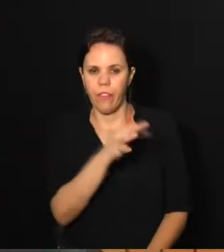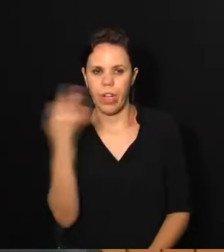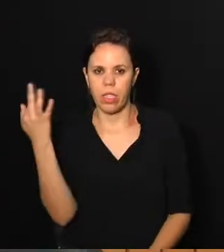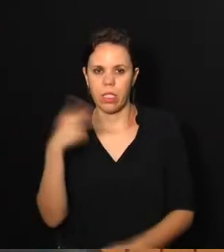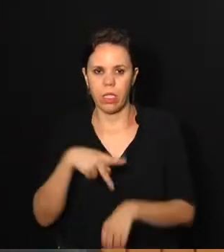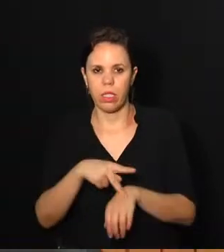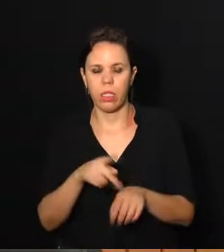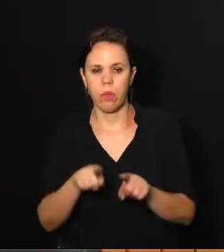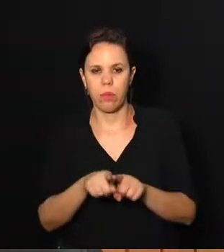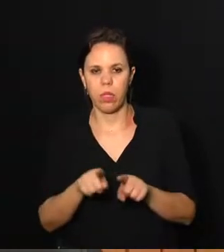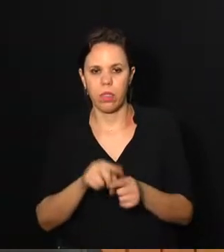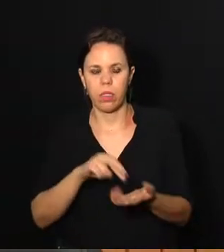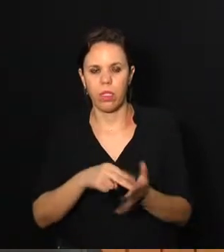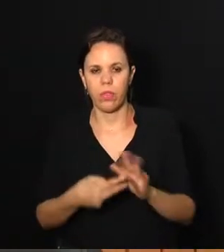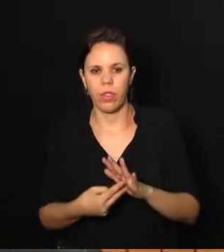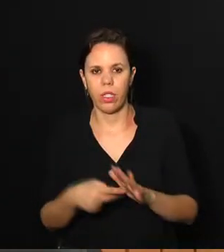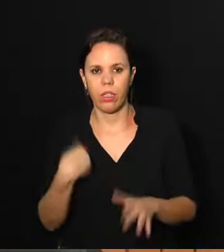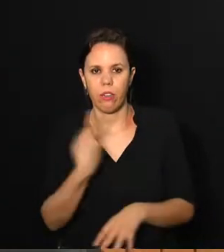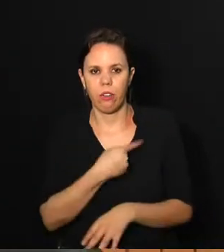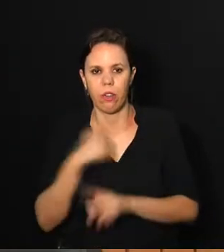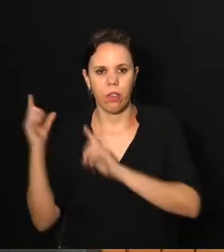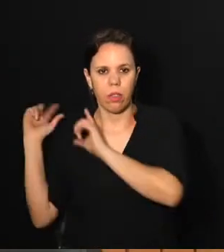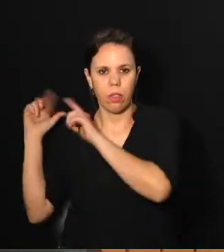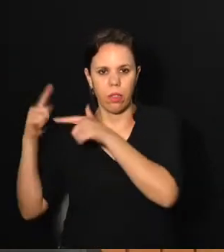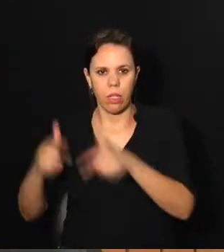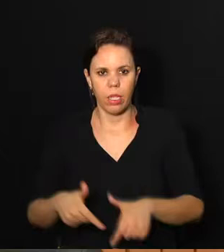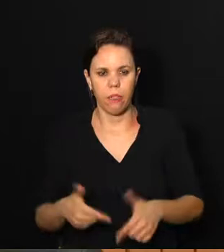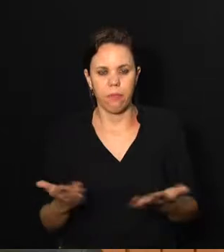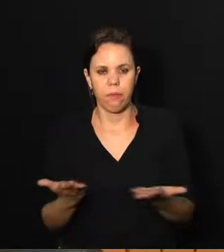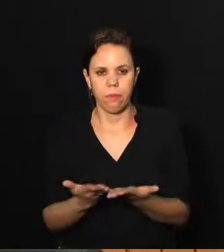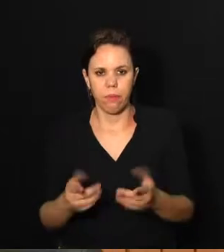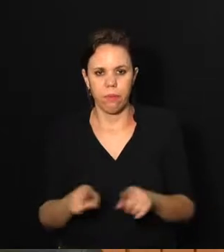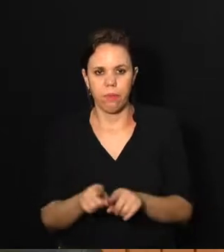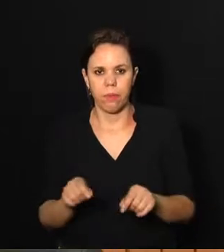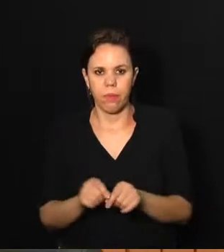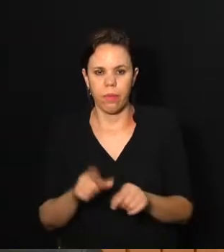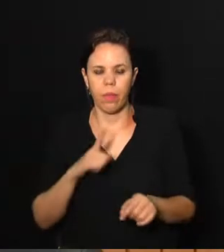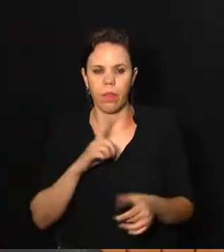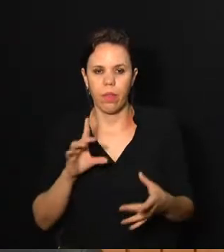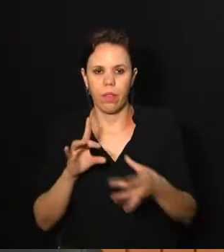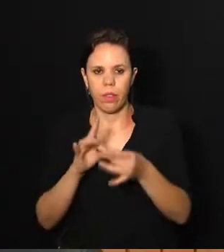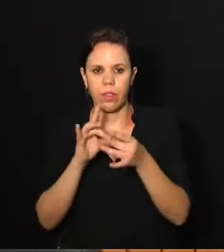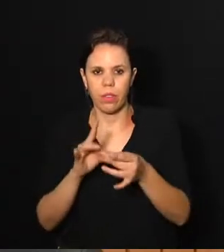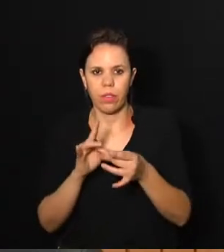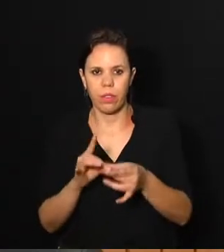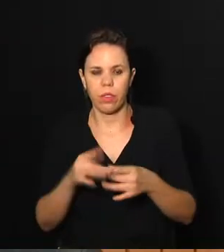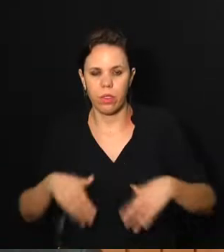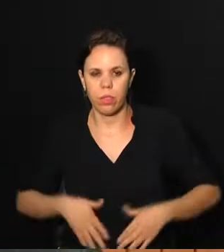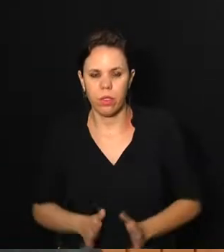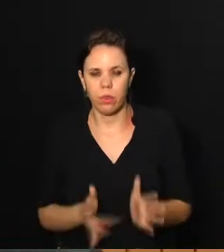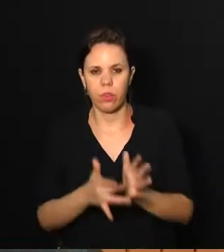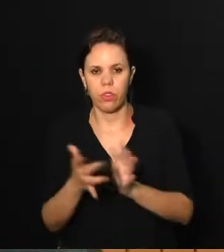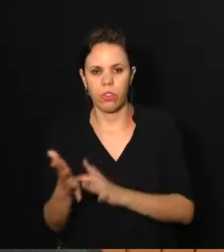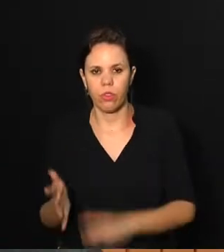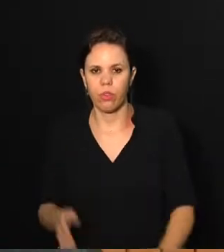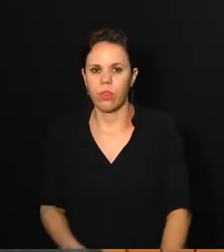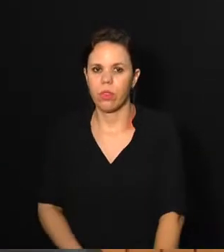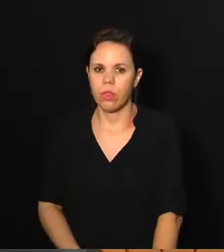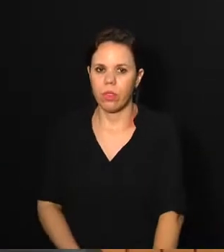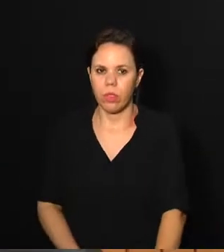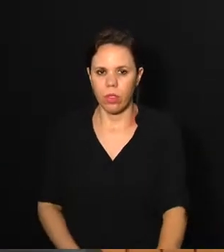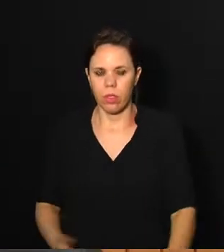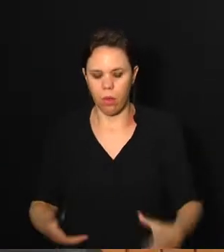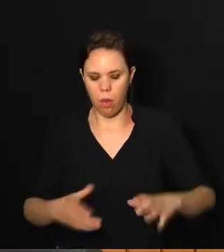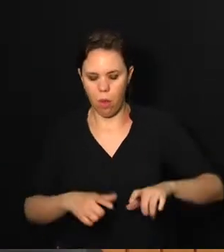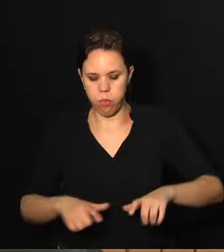significa manjedoura. Nós que somos de tradição cristã, sabemos que manjedoura tem um vínculo com o nascimento de Jesus e aquele